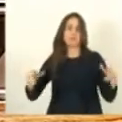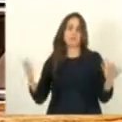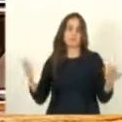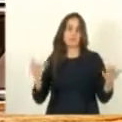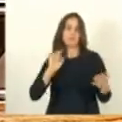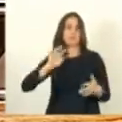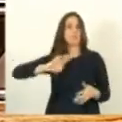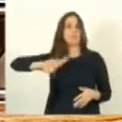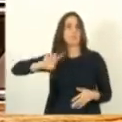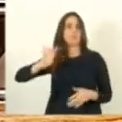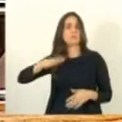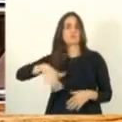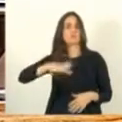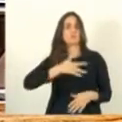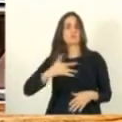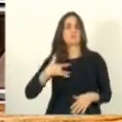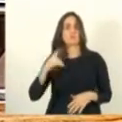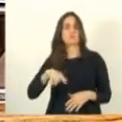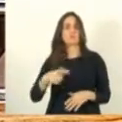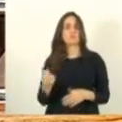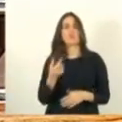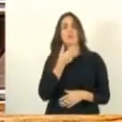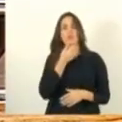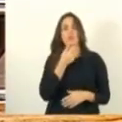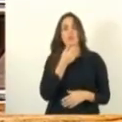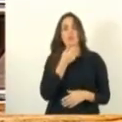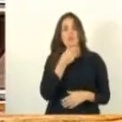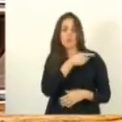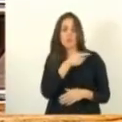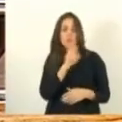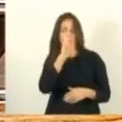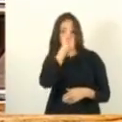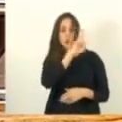de saúde, são empresários.